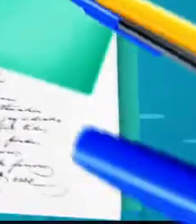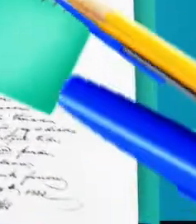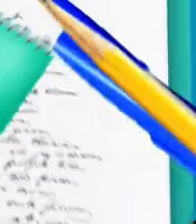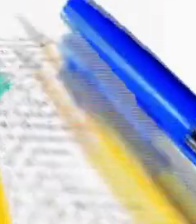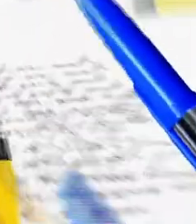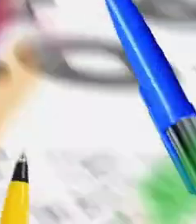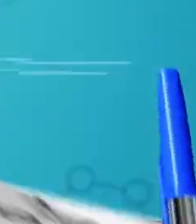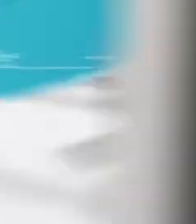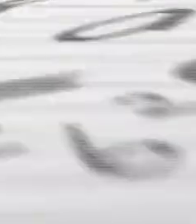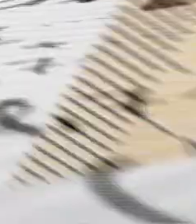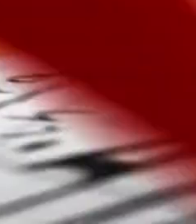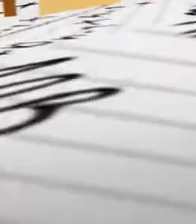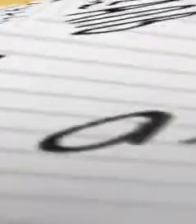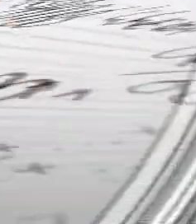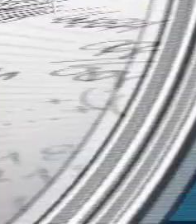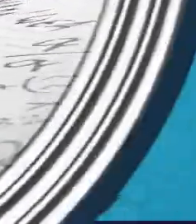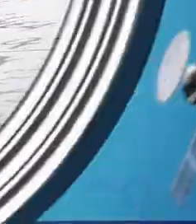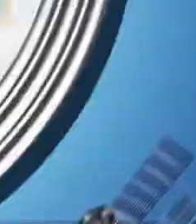Tchau! Tchau!